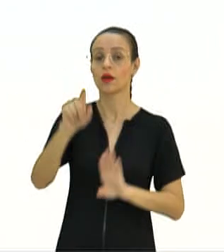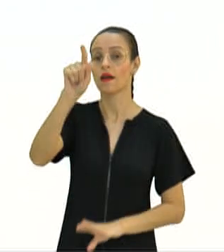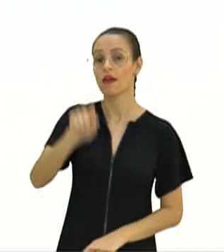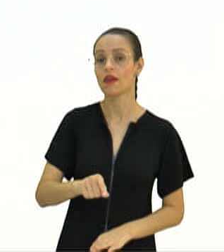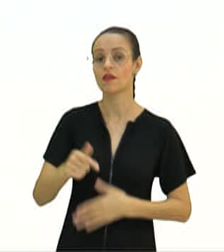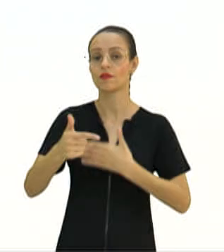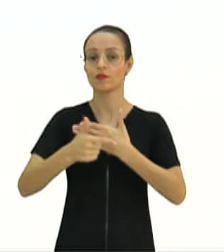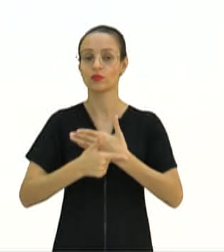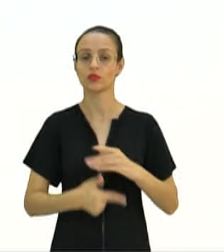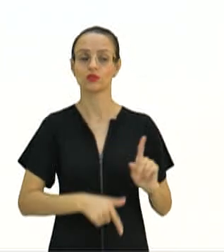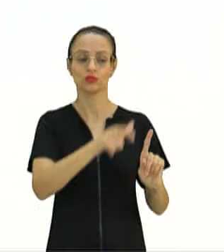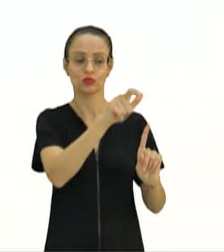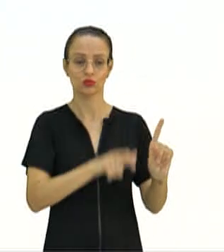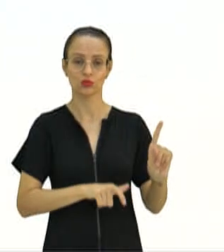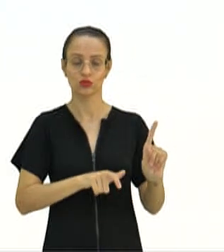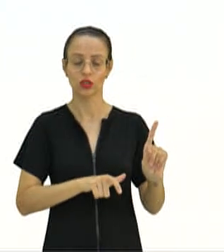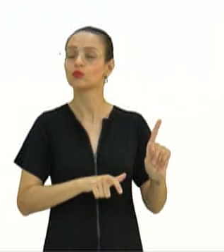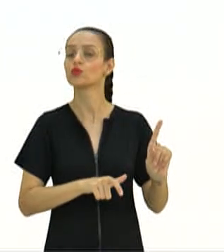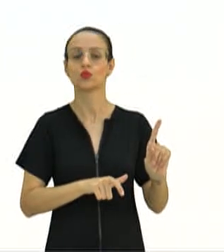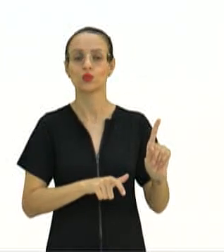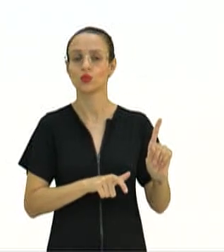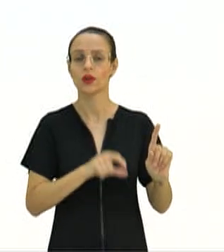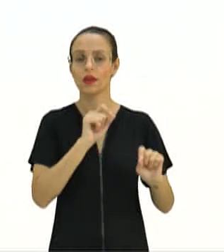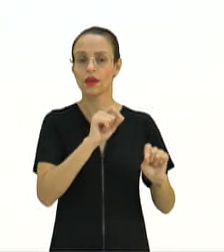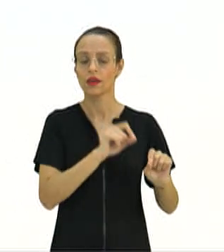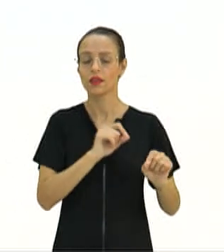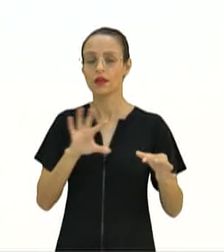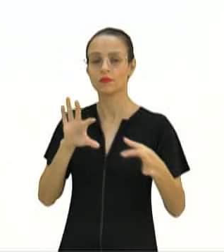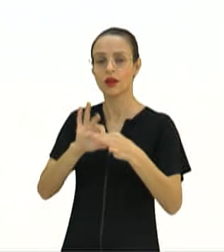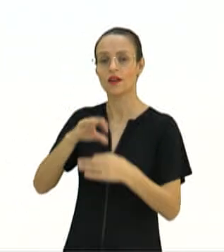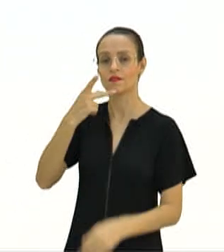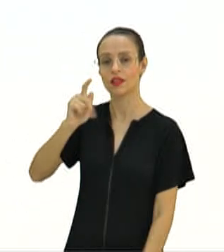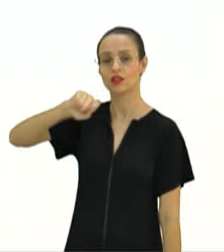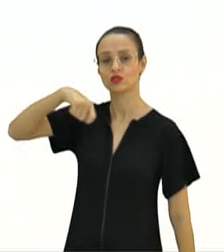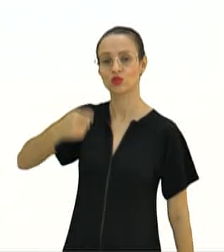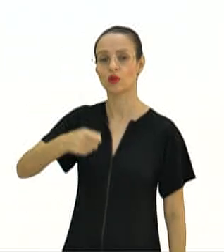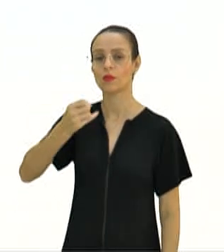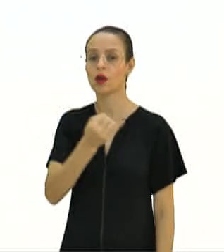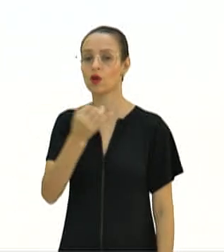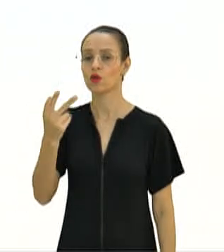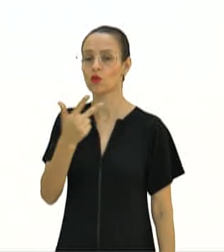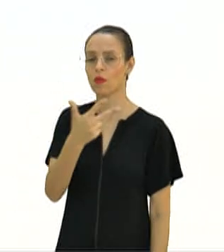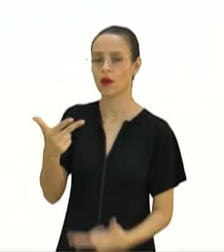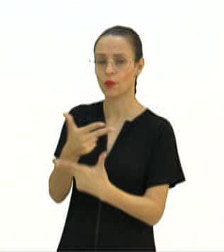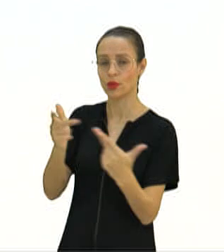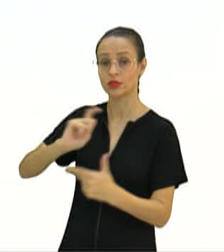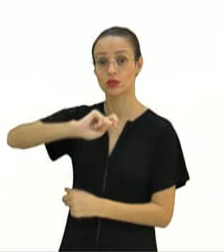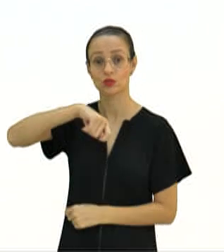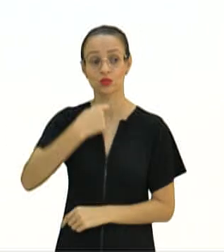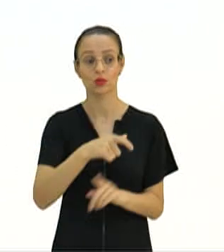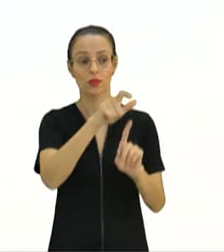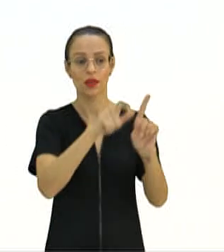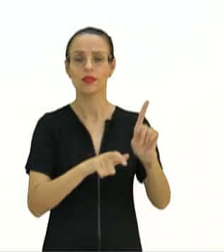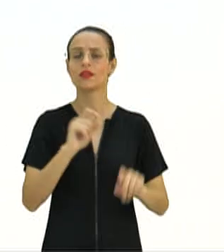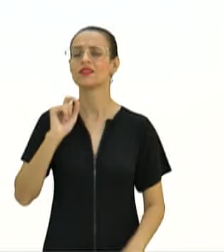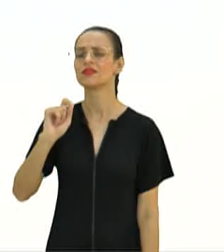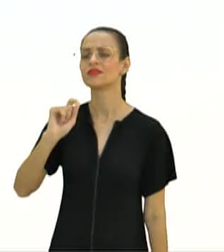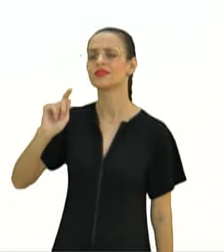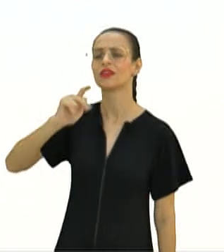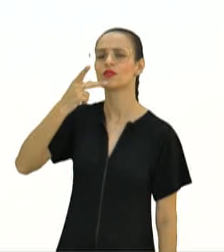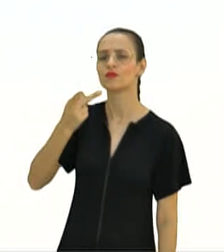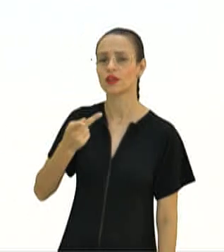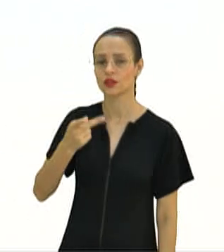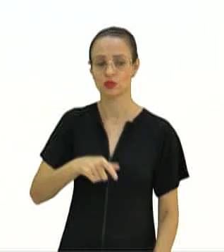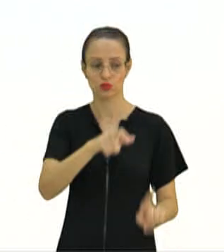sujeito, que é o elemento sobre o qual se afirma algo. Isso mesmo. É de quem eu estou falando?